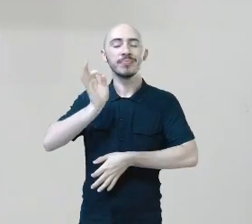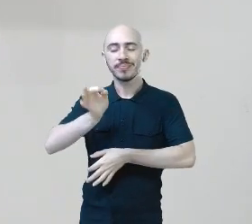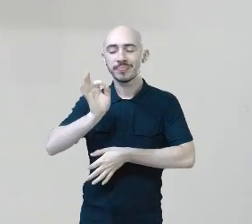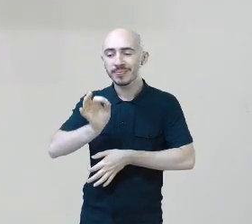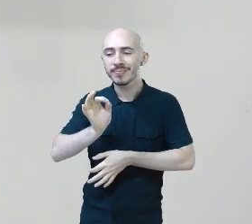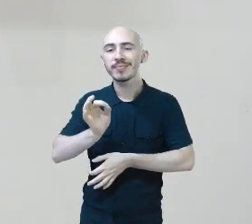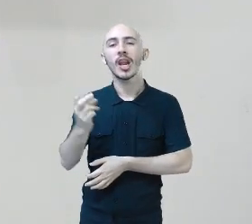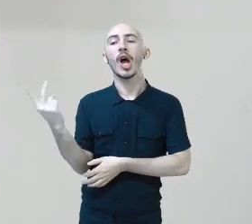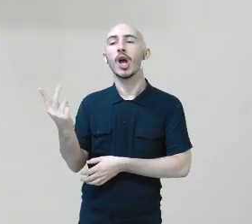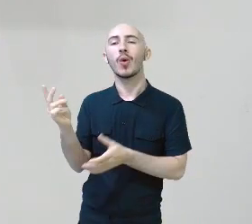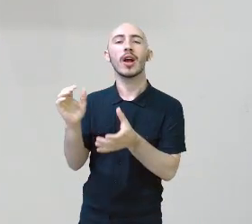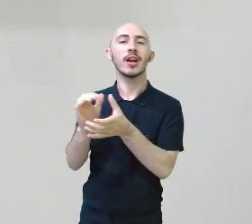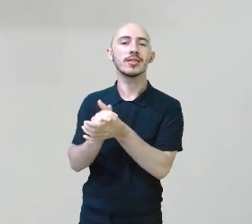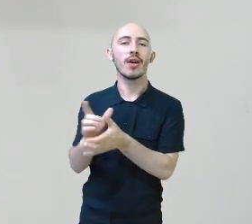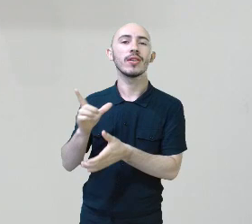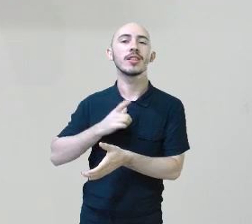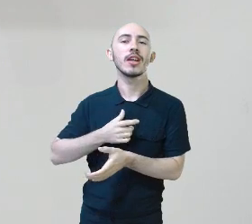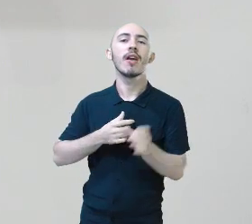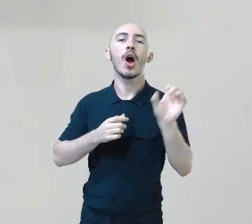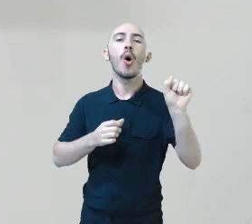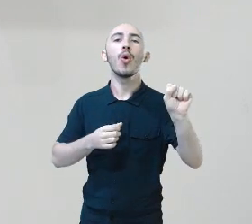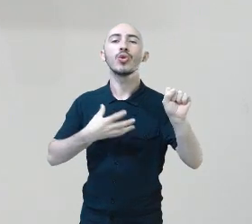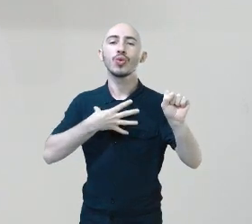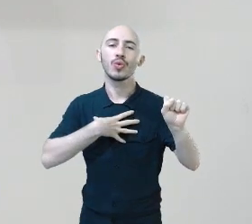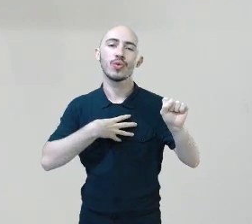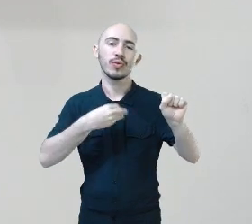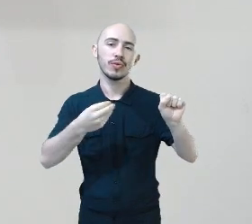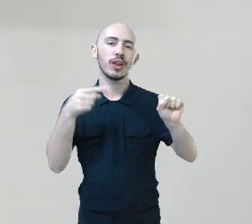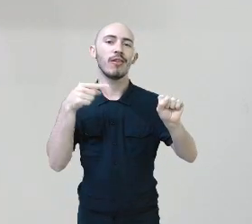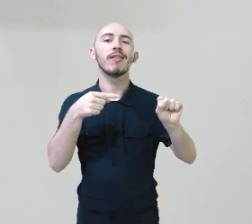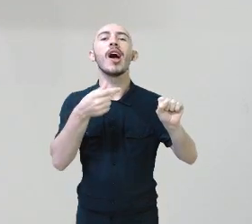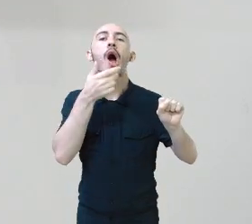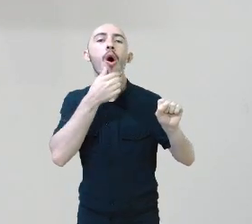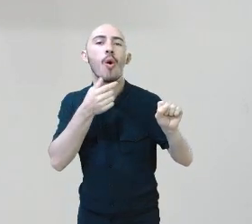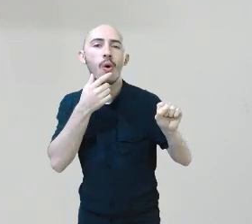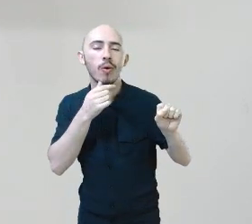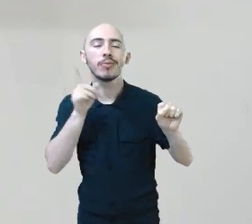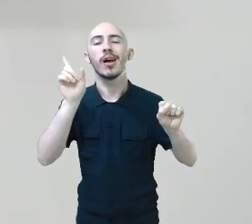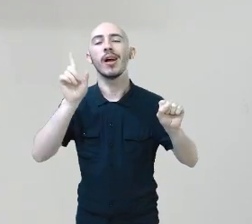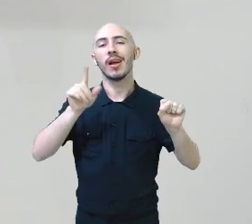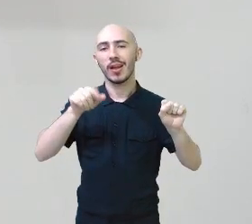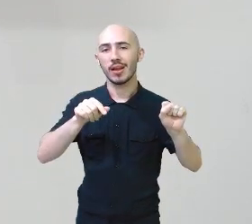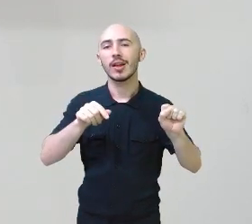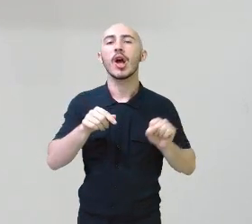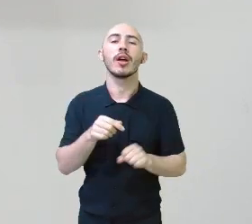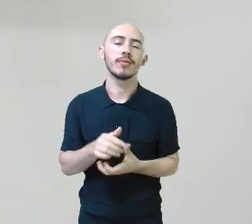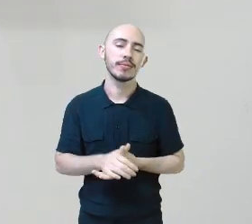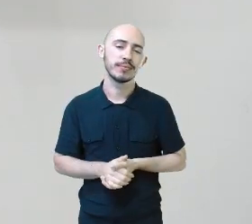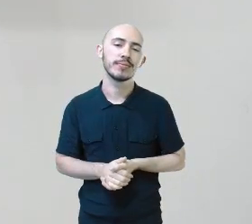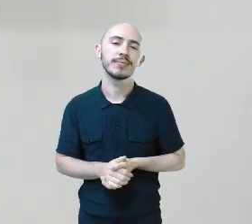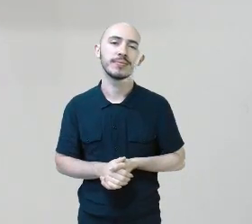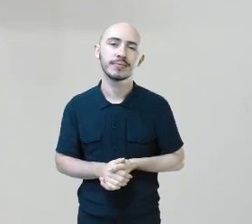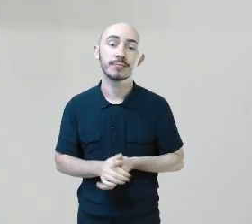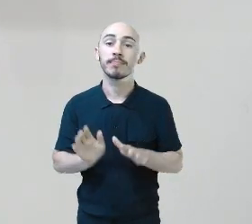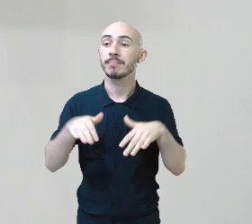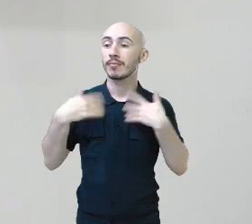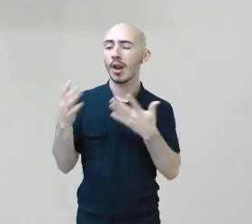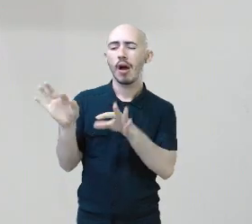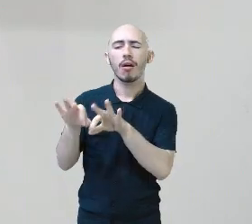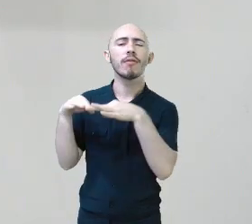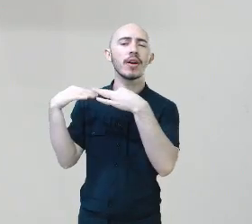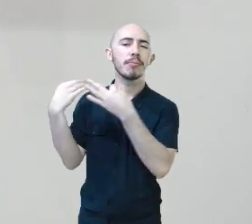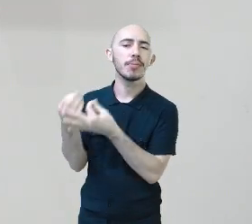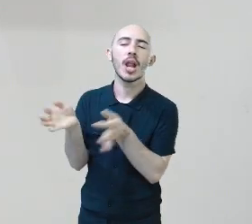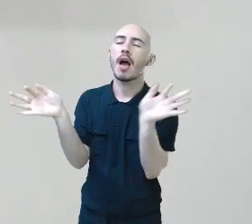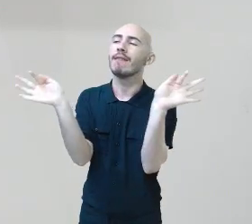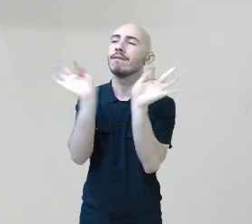tiveram o seu 8º bebê, que era aquele tão esperado menino. E a família